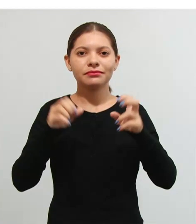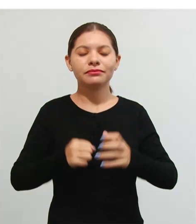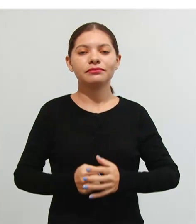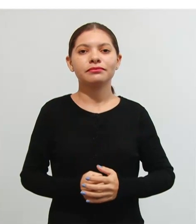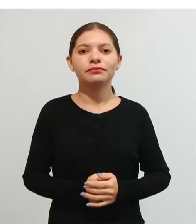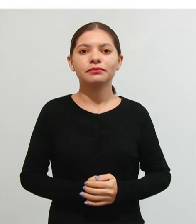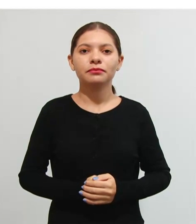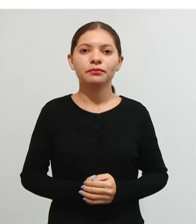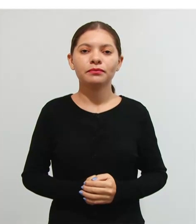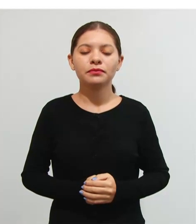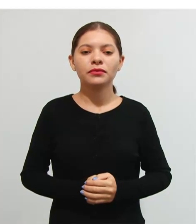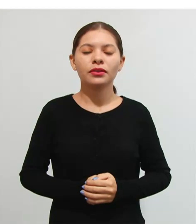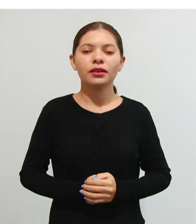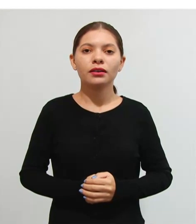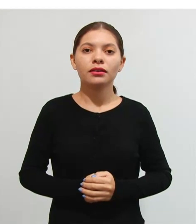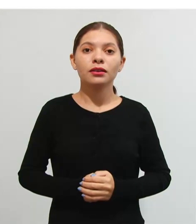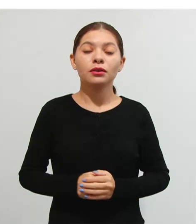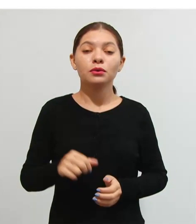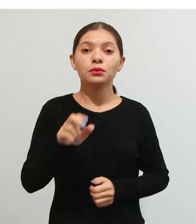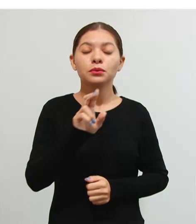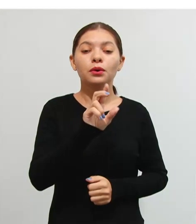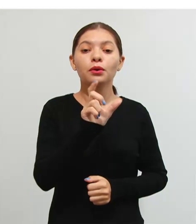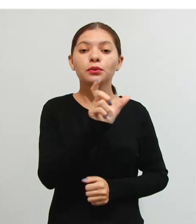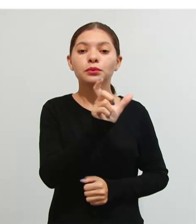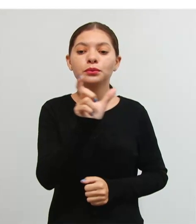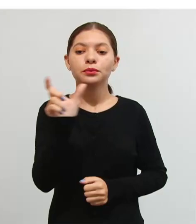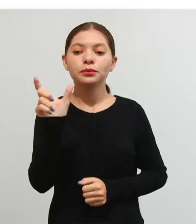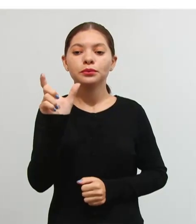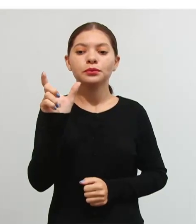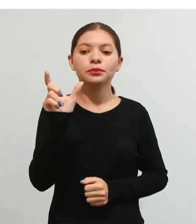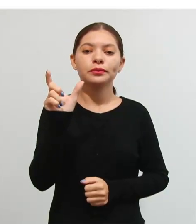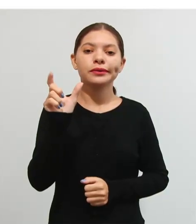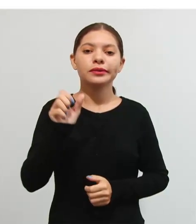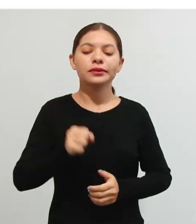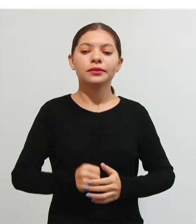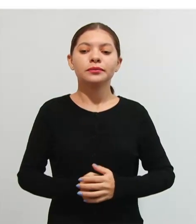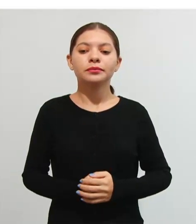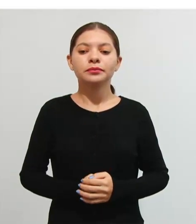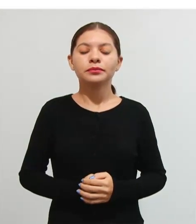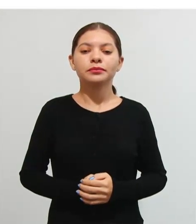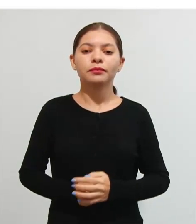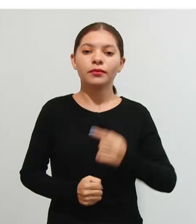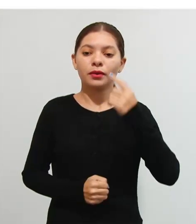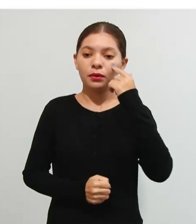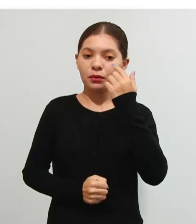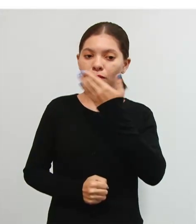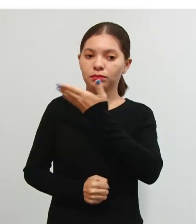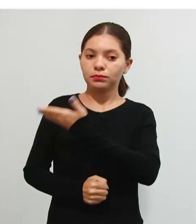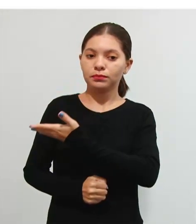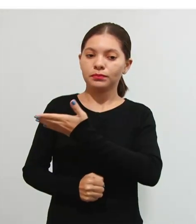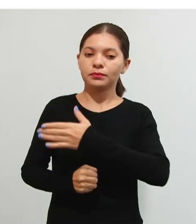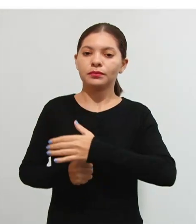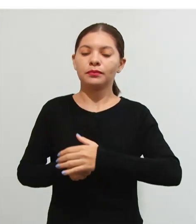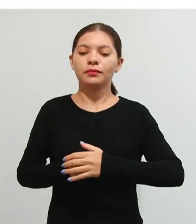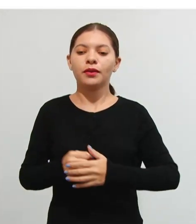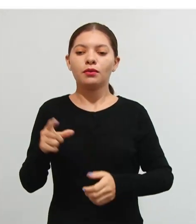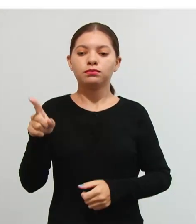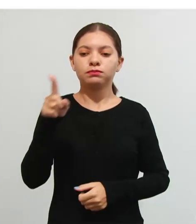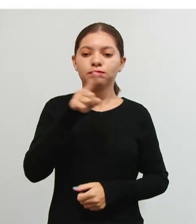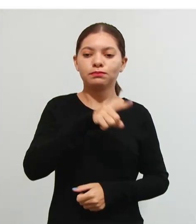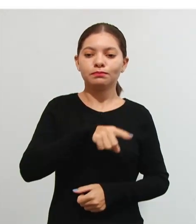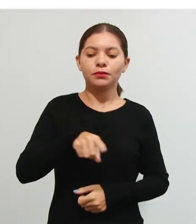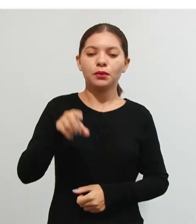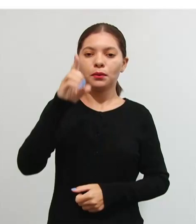E aí, transtorno global do desenvolvimento. E aí aqui eu destaquei bem, né, autismo, porque como a gente disse